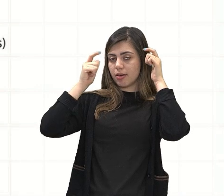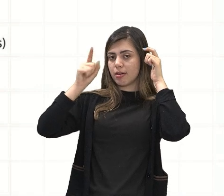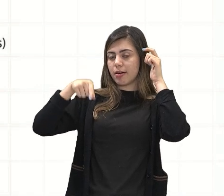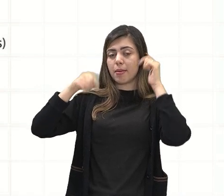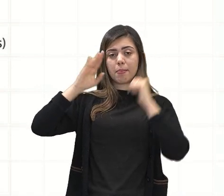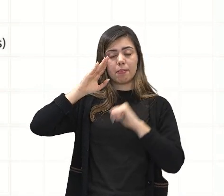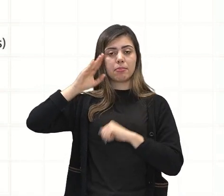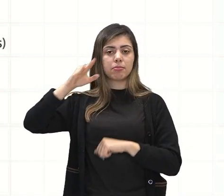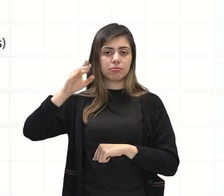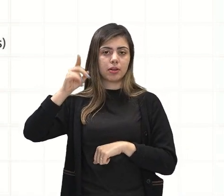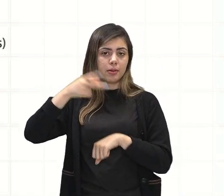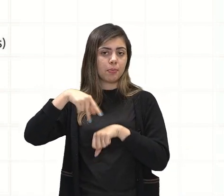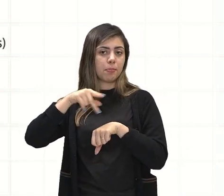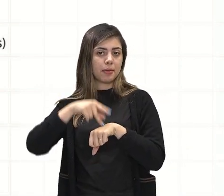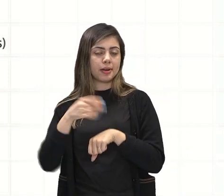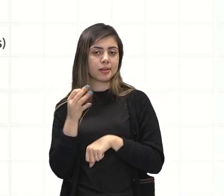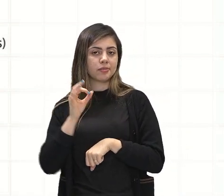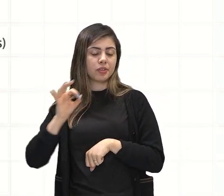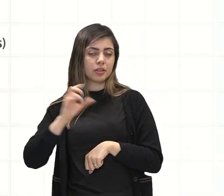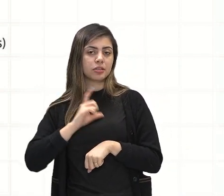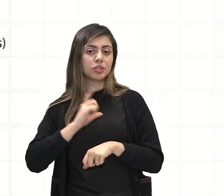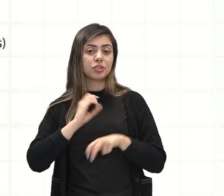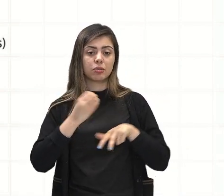uma França, de uma monarquia